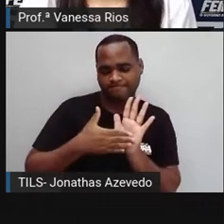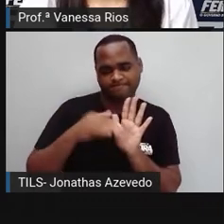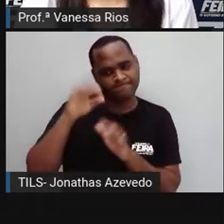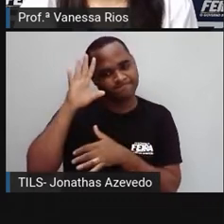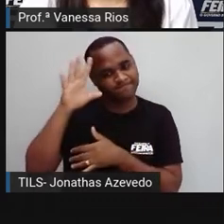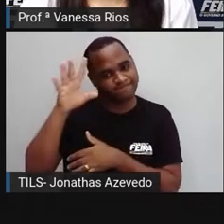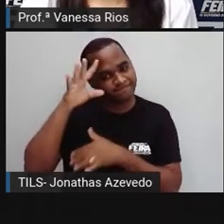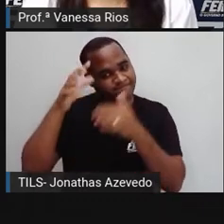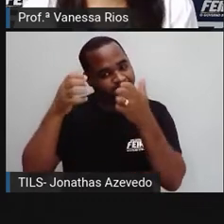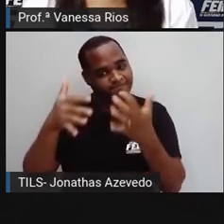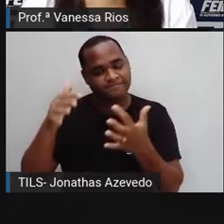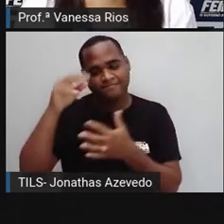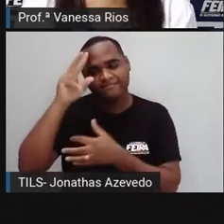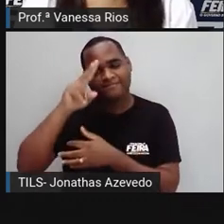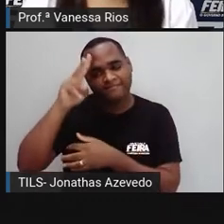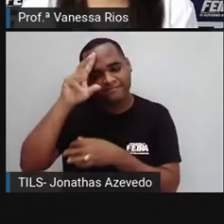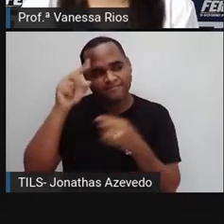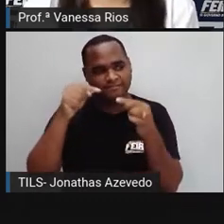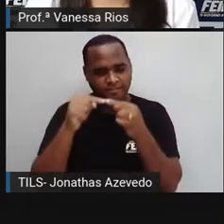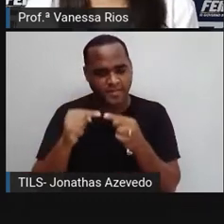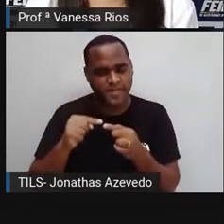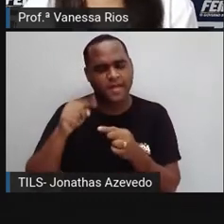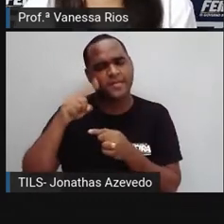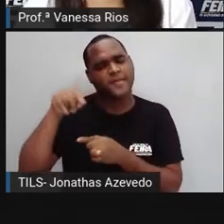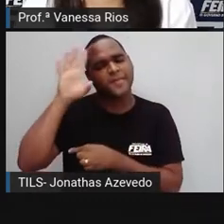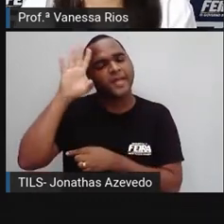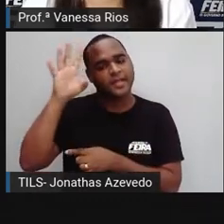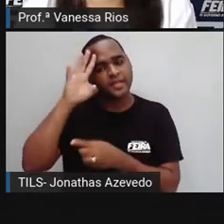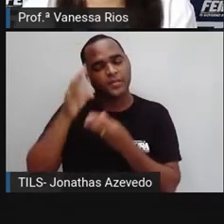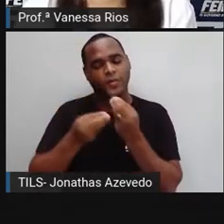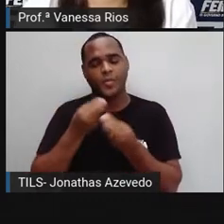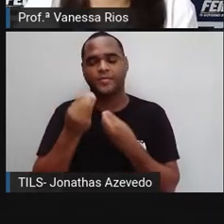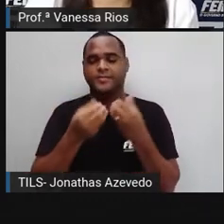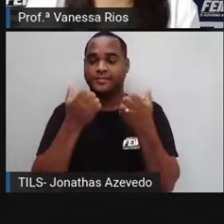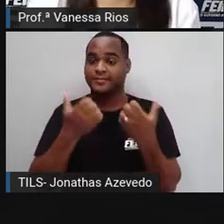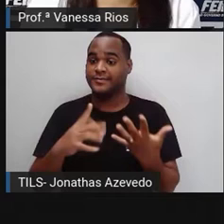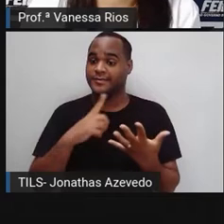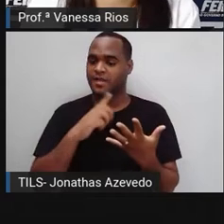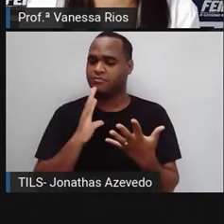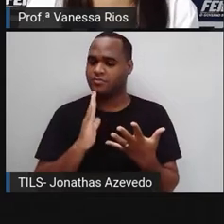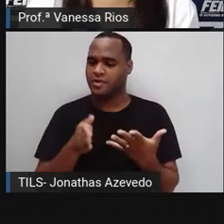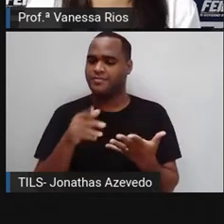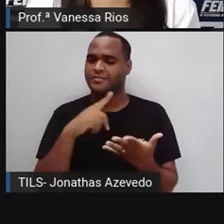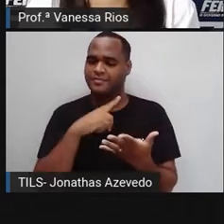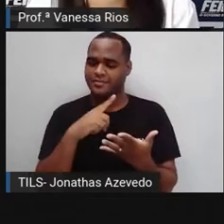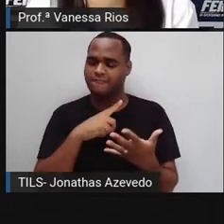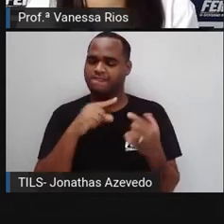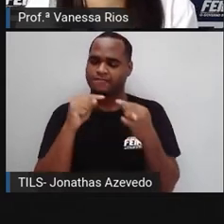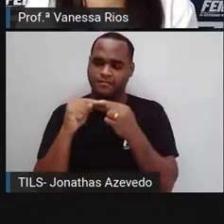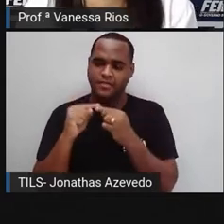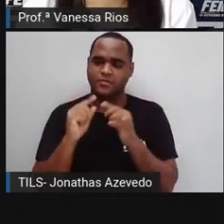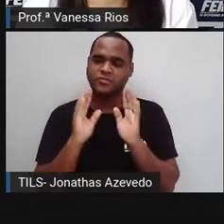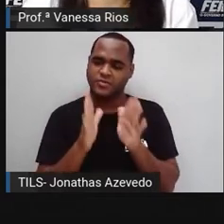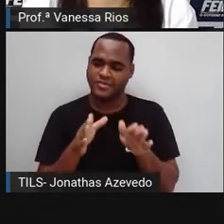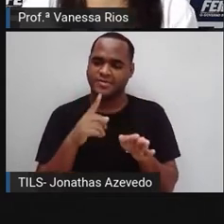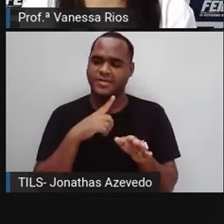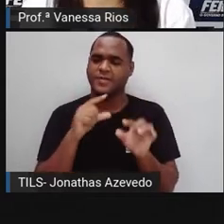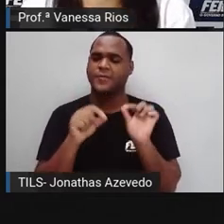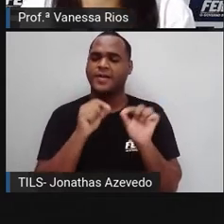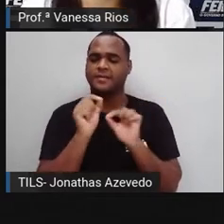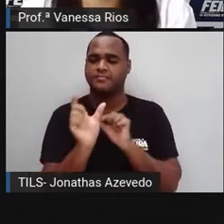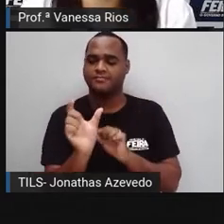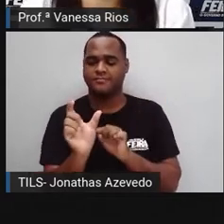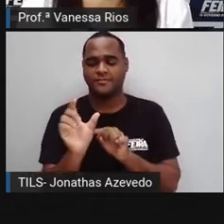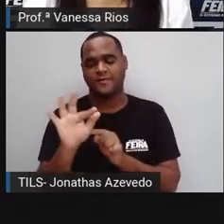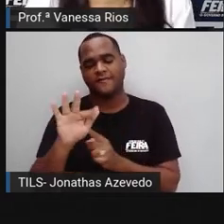nós lembrarmos, né? Nós pensarmos aí sobre algo que a gente já viu, que a gente já definiu, que foi a